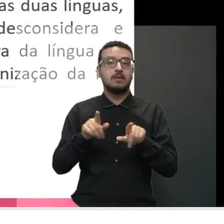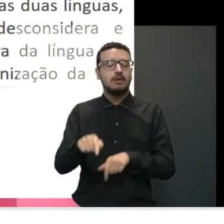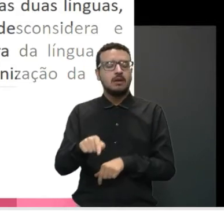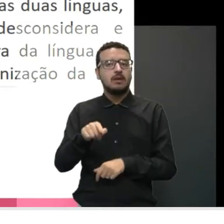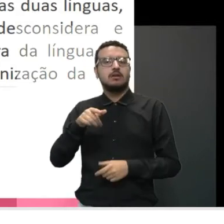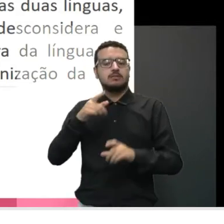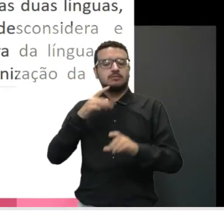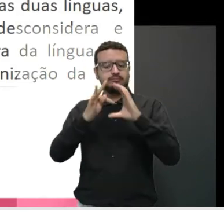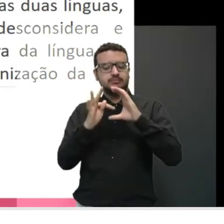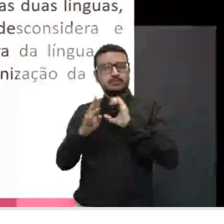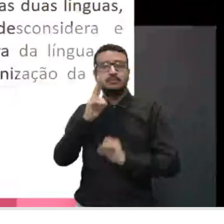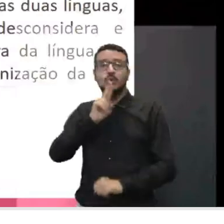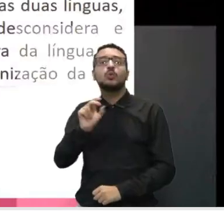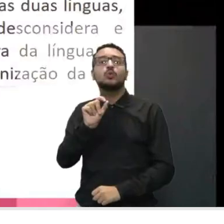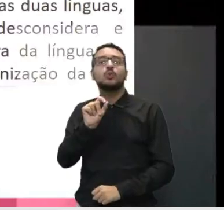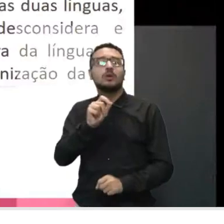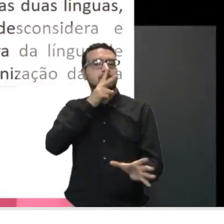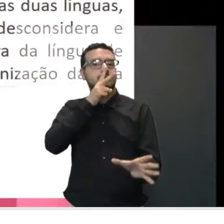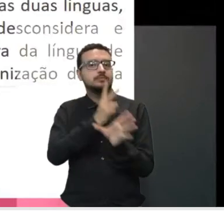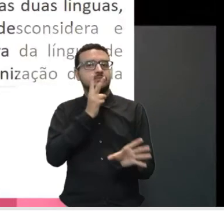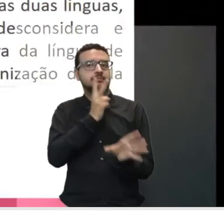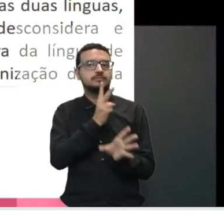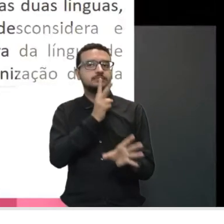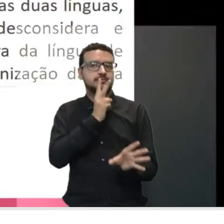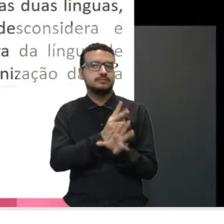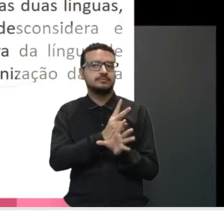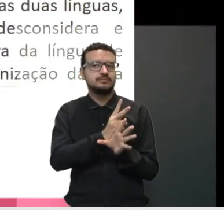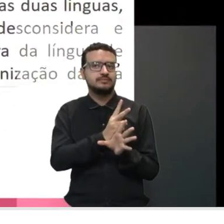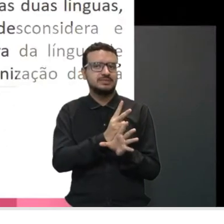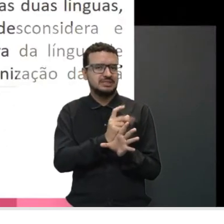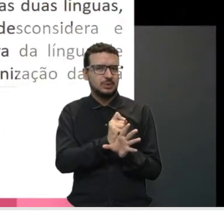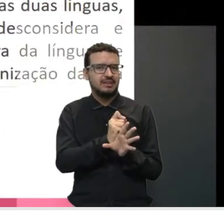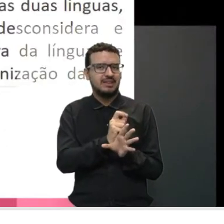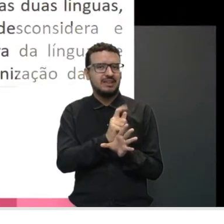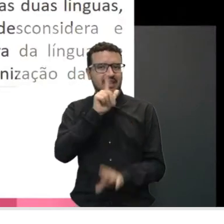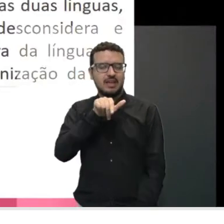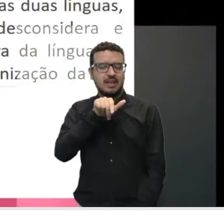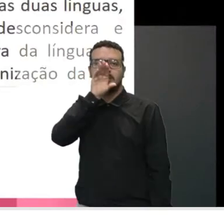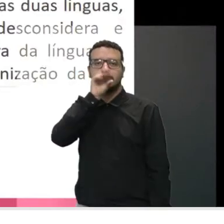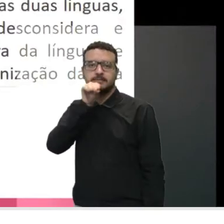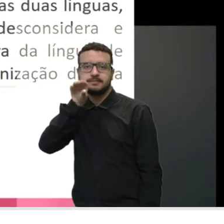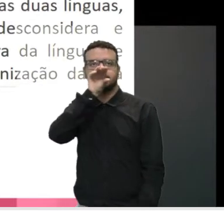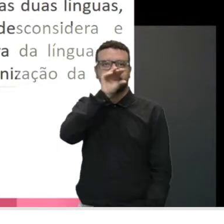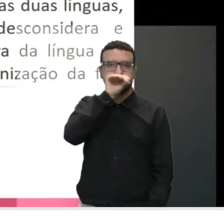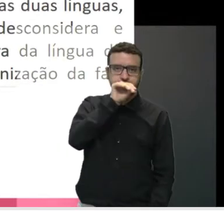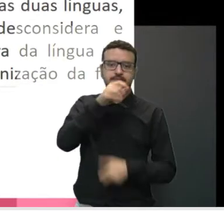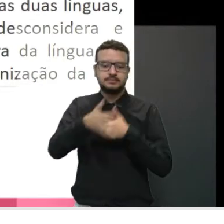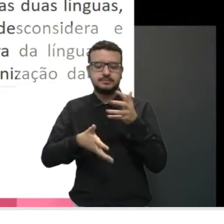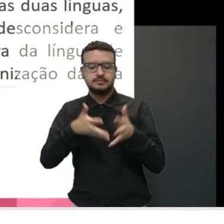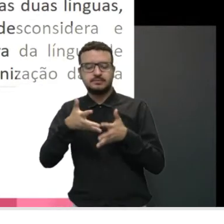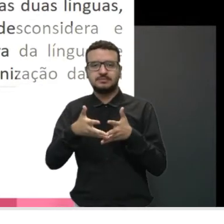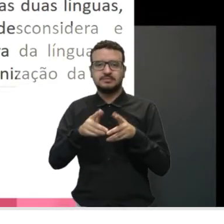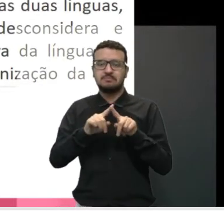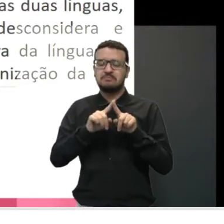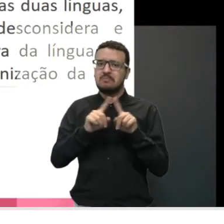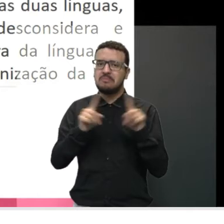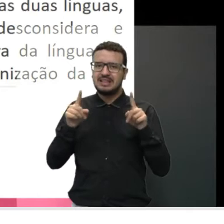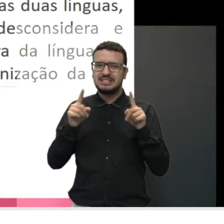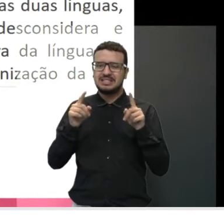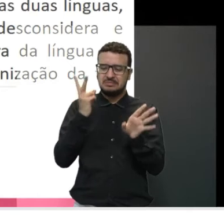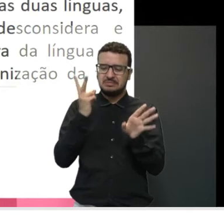essa concomitância, não é o uso simultâneo dessas duas línguas, desrespeita as especificidades da